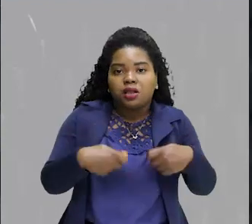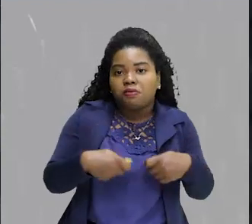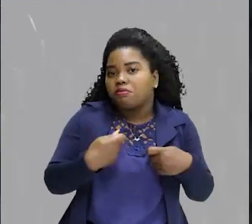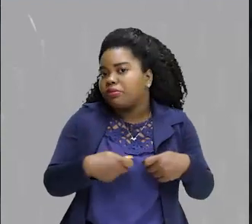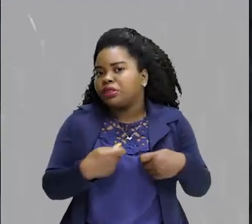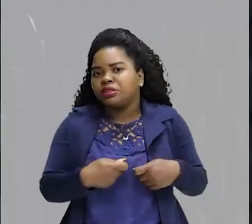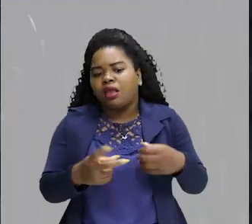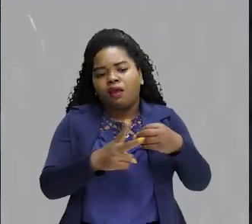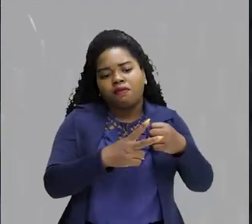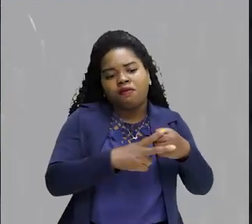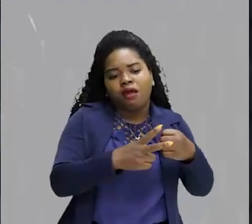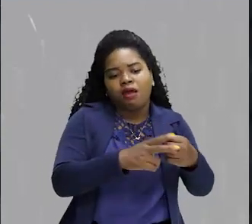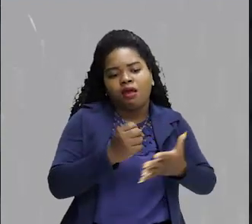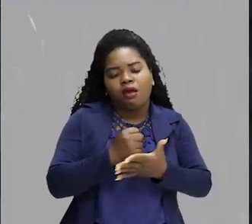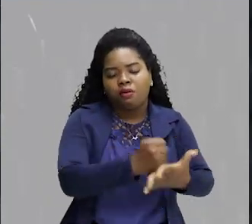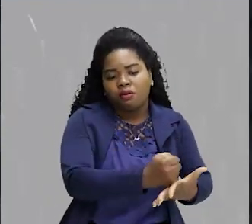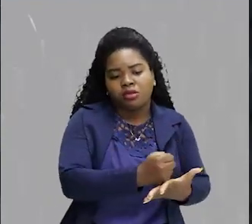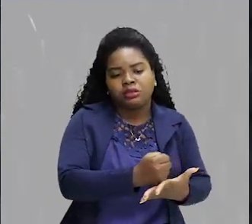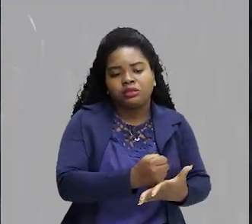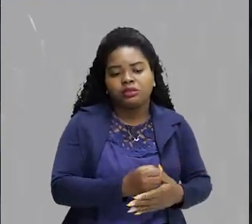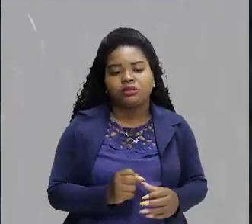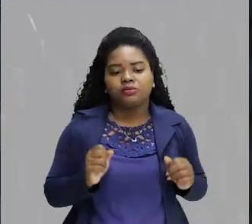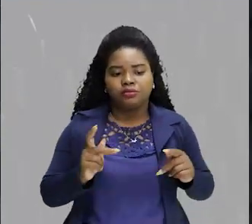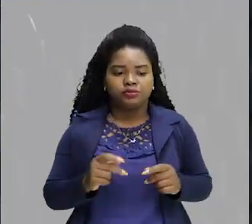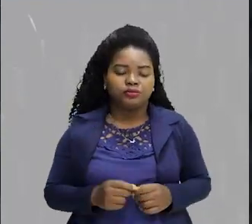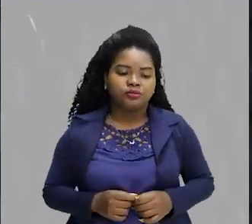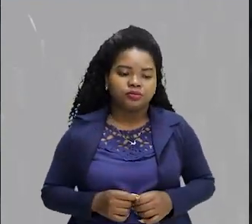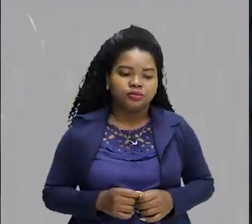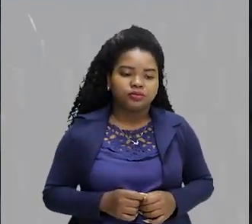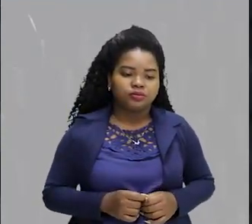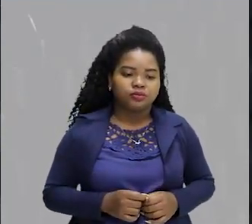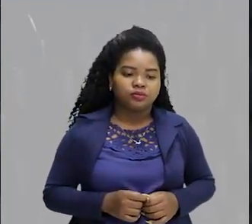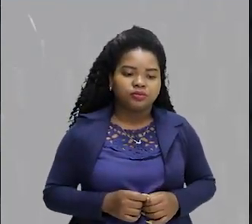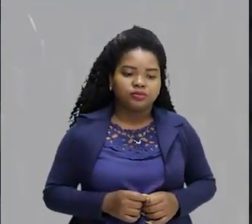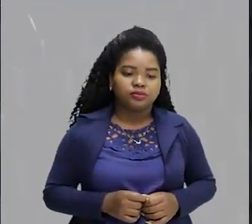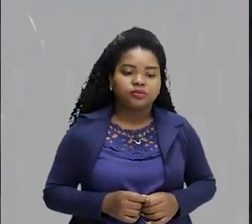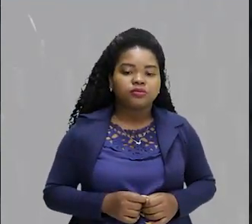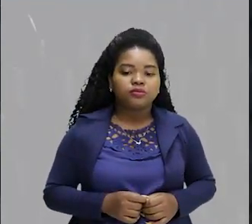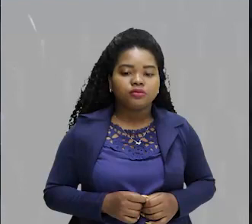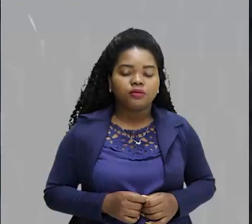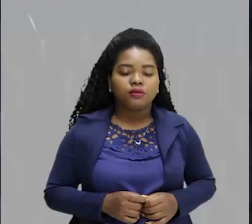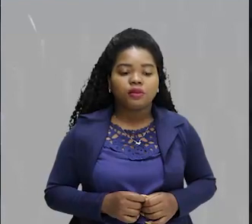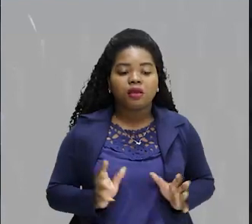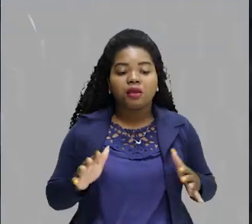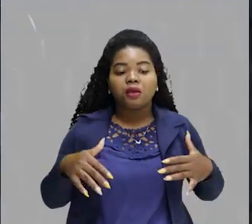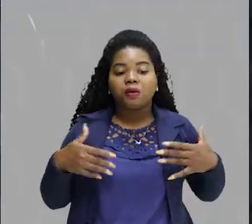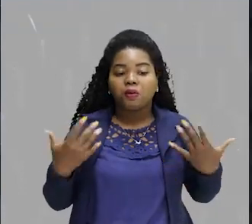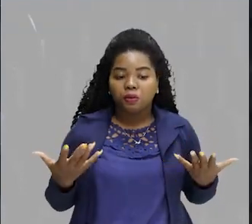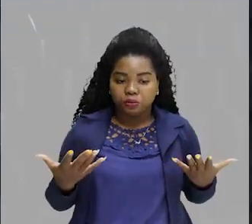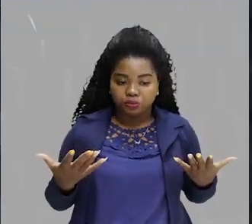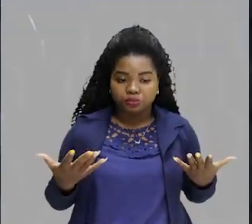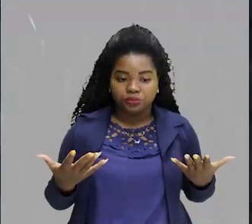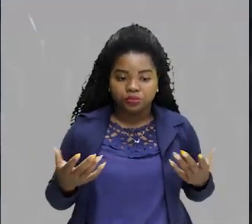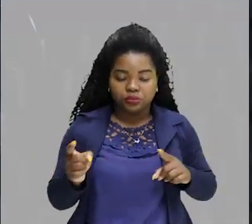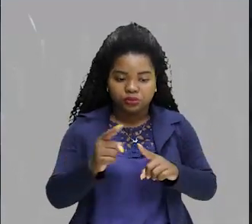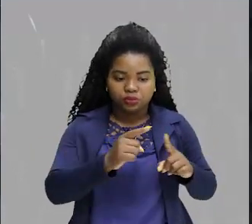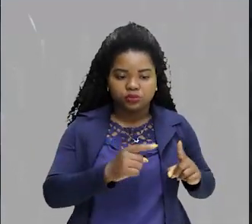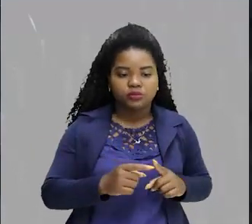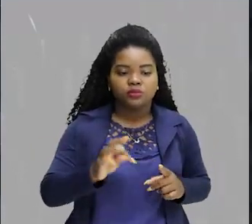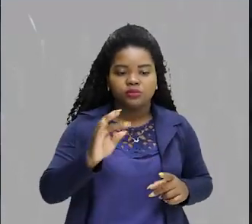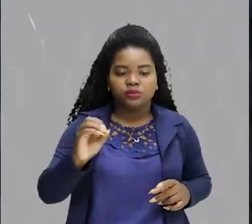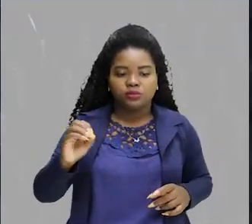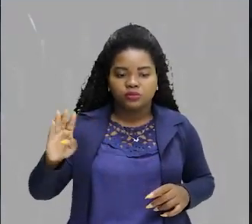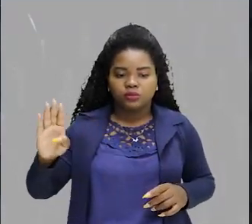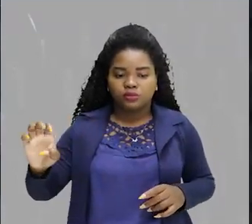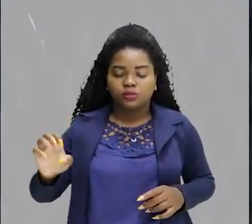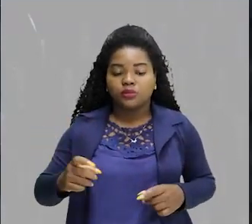criar pergunta e negação, porque ele sozinho consegue fazer isso. Relembrando, quais são as formas do verbo to be? Duas